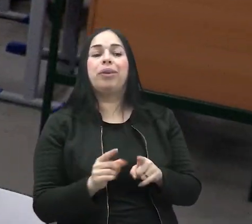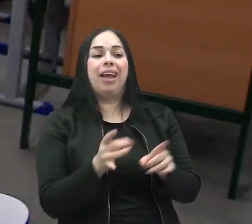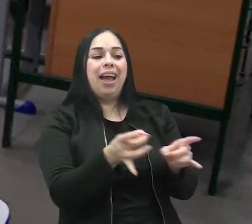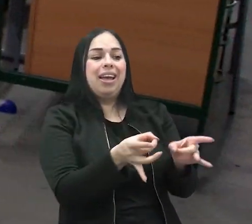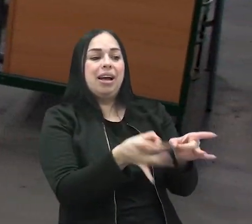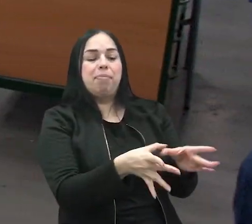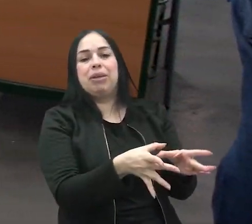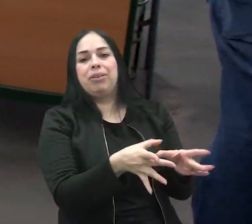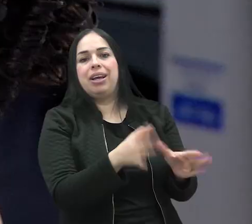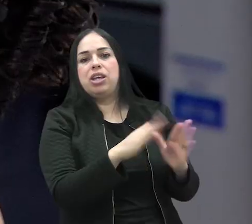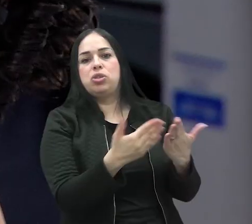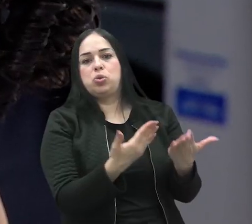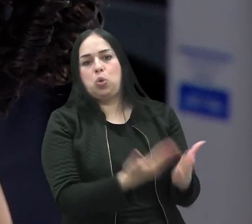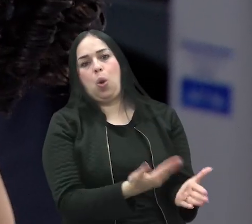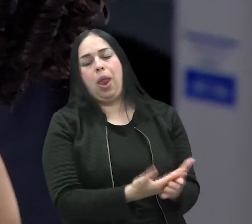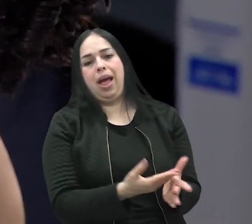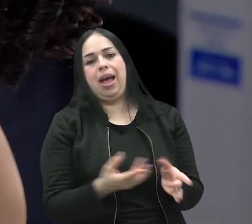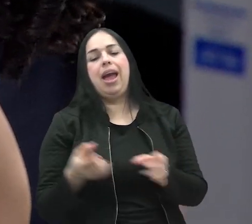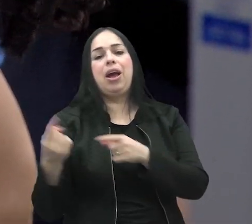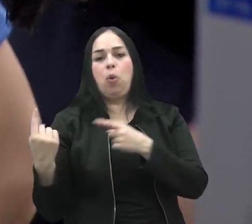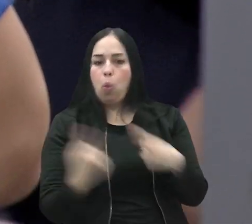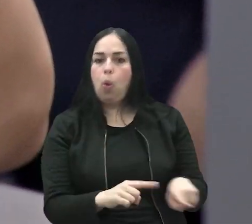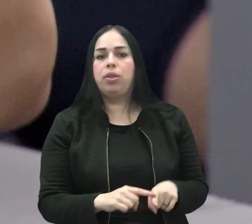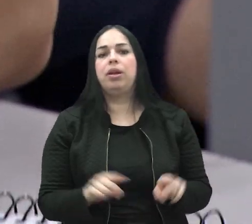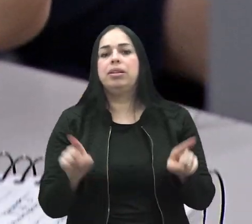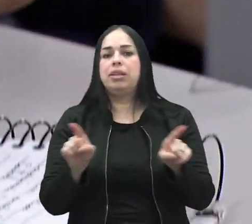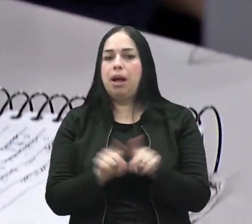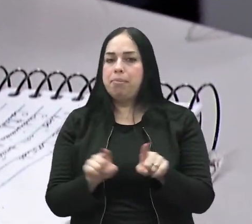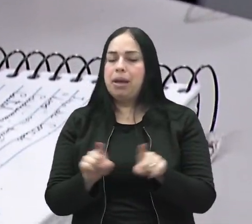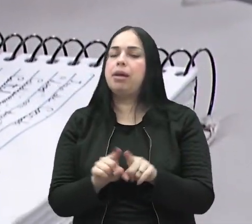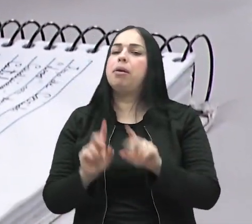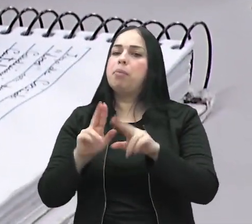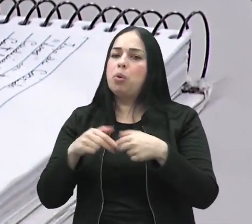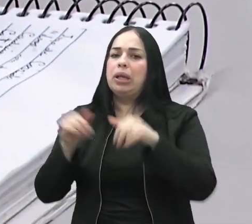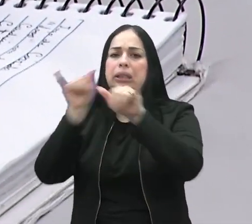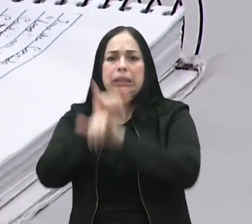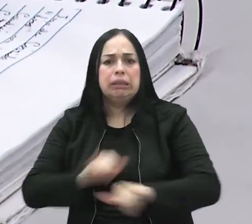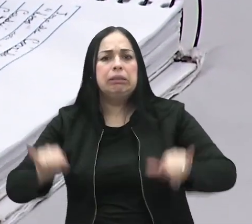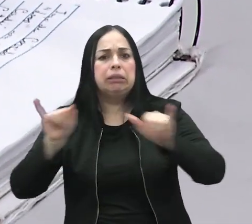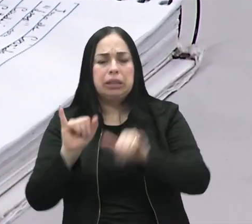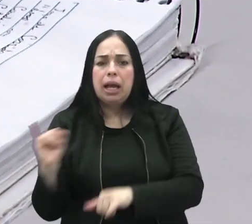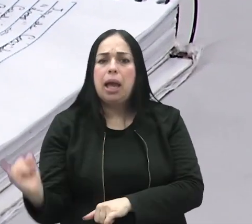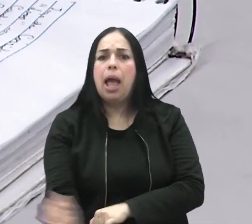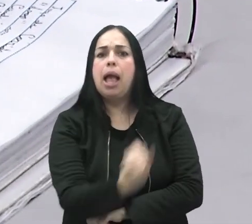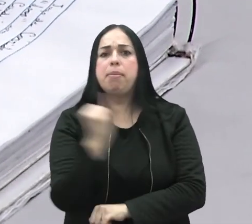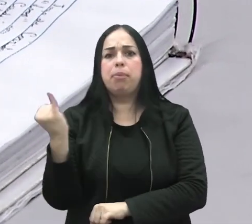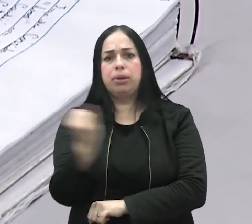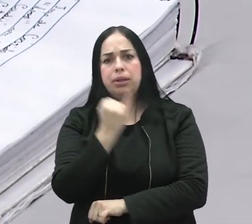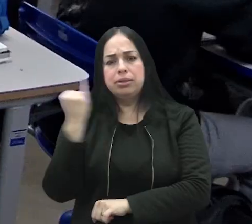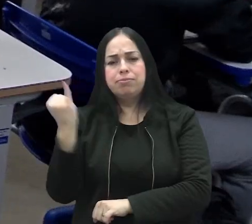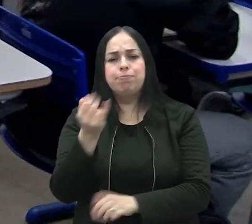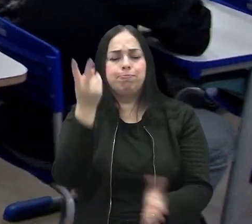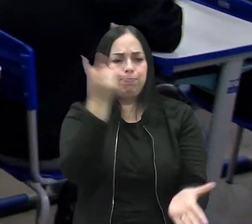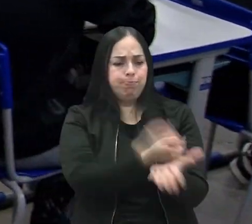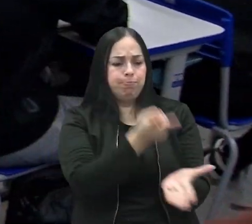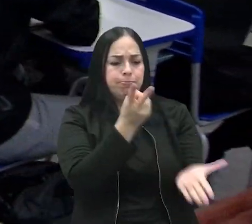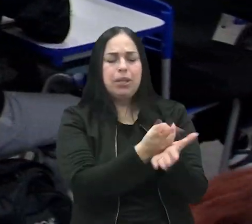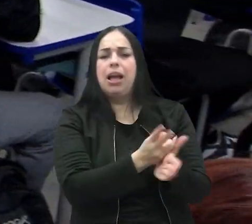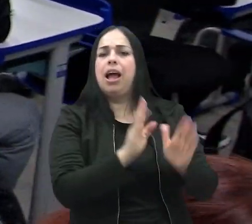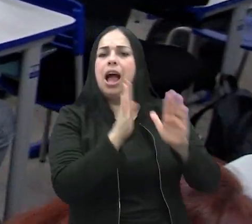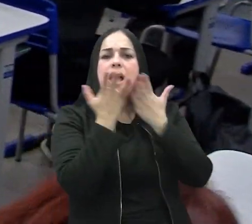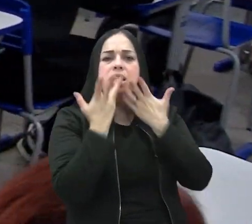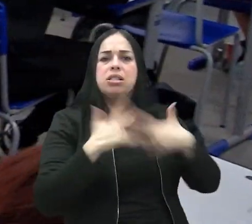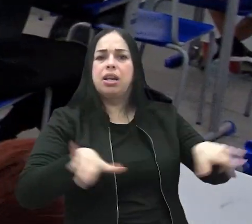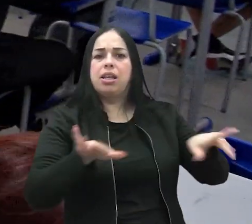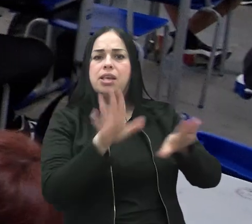à Evasão Escolar. A data reforça a luta contínua contra o abandono dos estudos e a